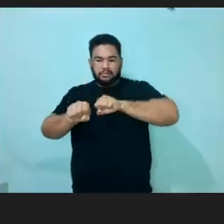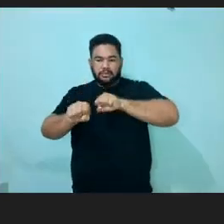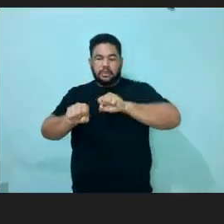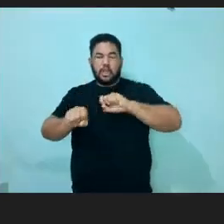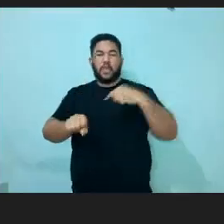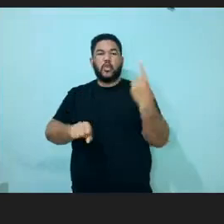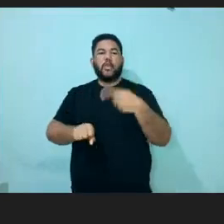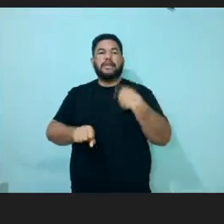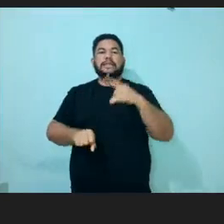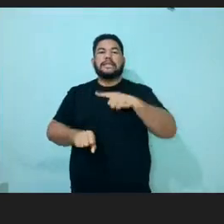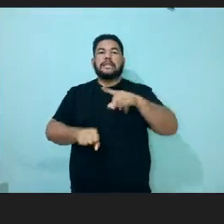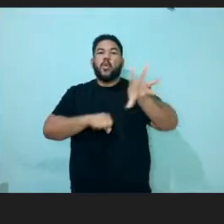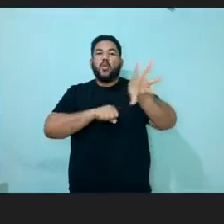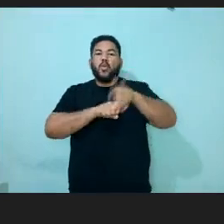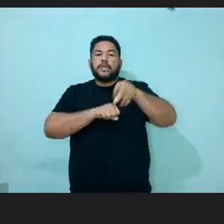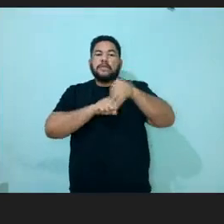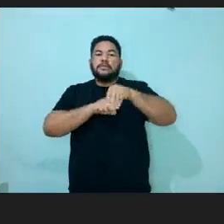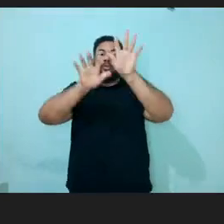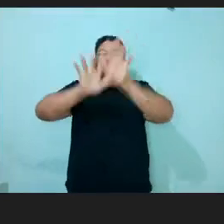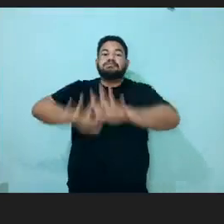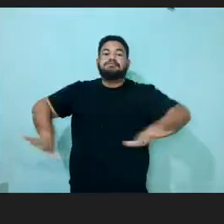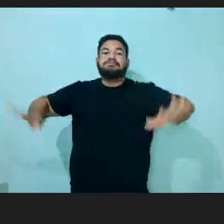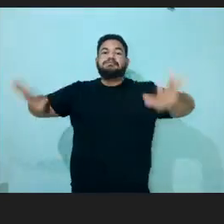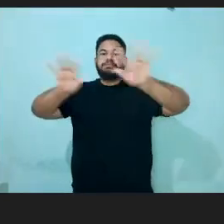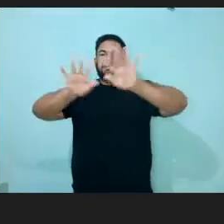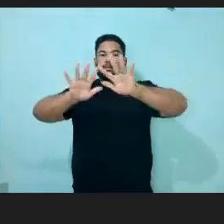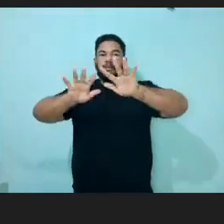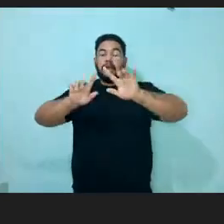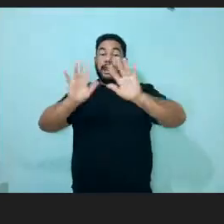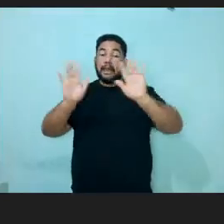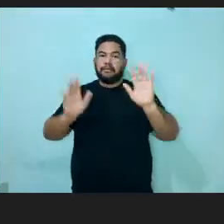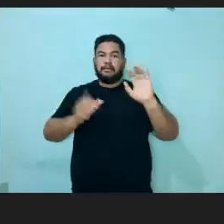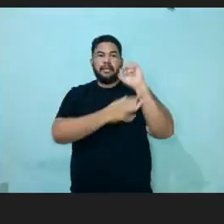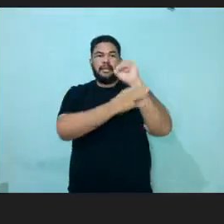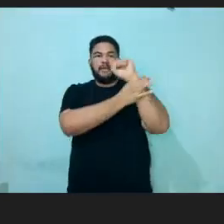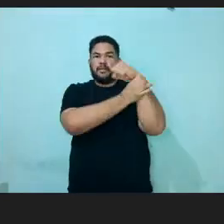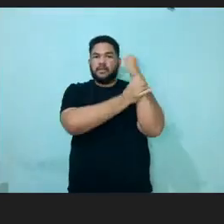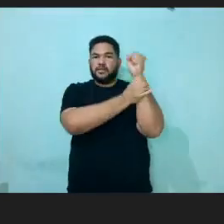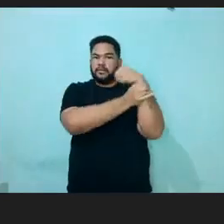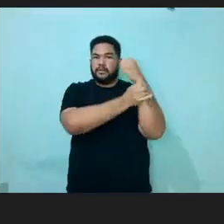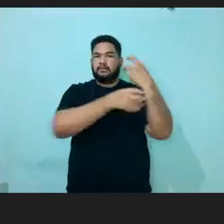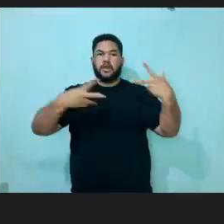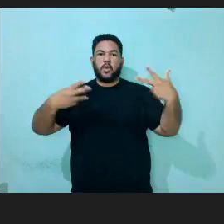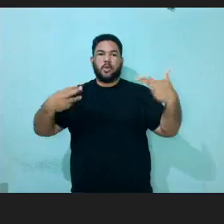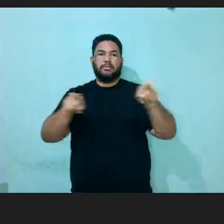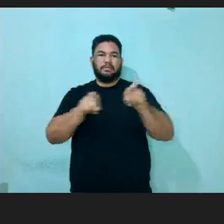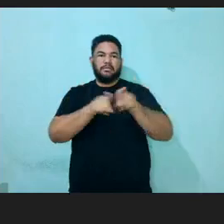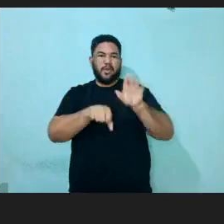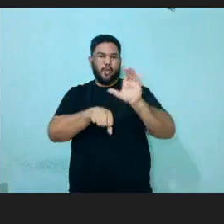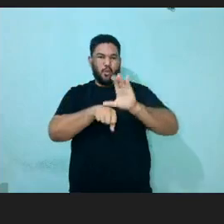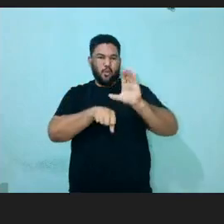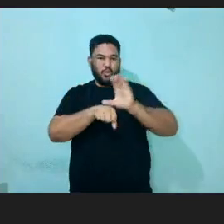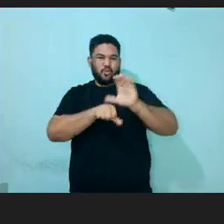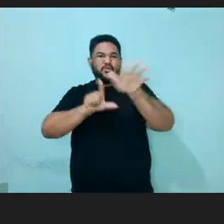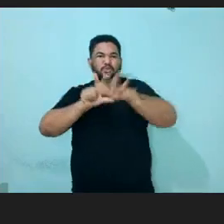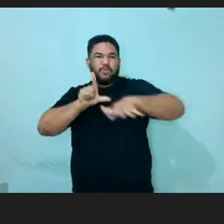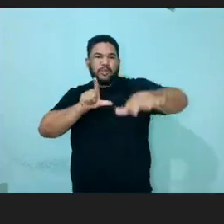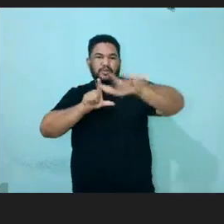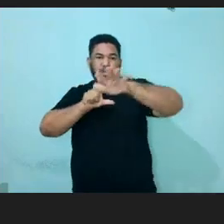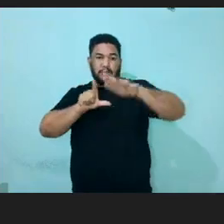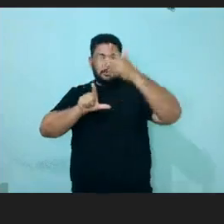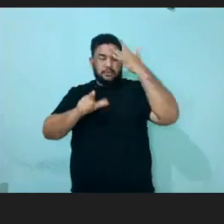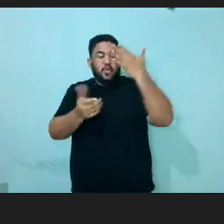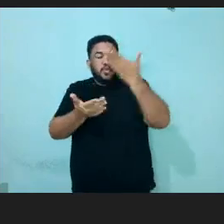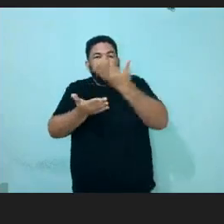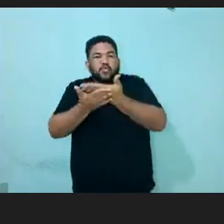generalistas. Então, para a fisioterapia, não é diferente. A gente precisa estudar, né, fazer